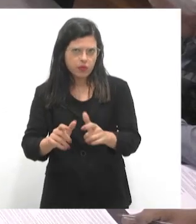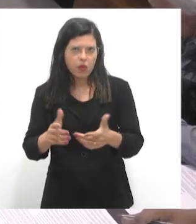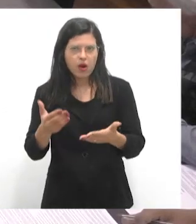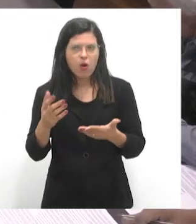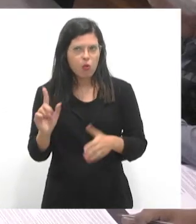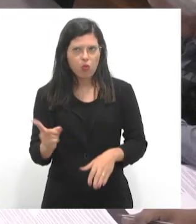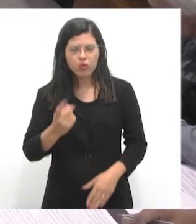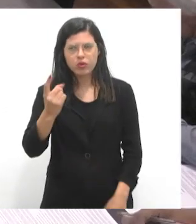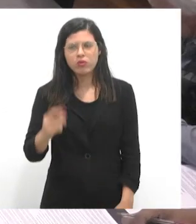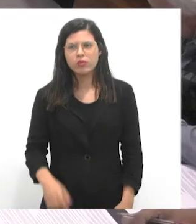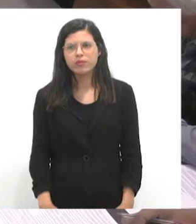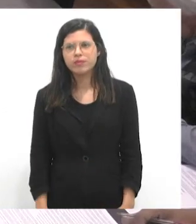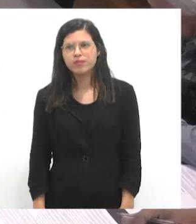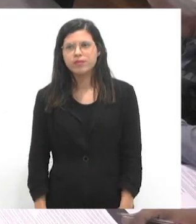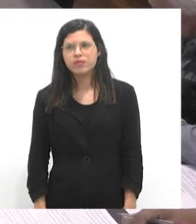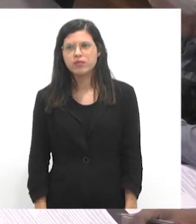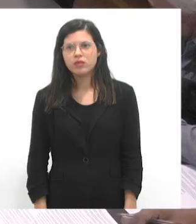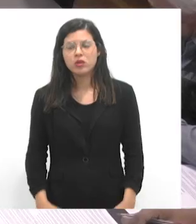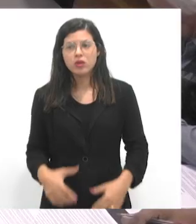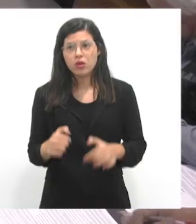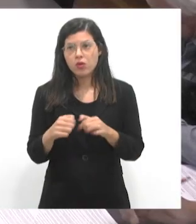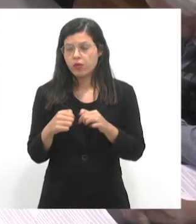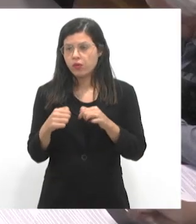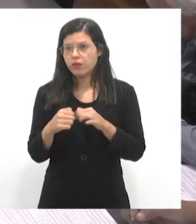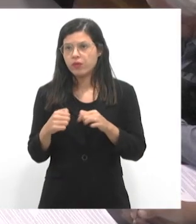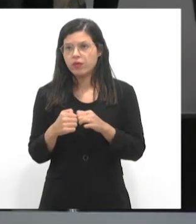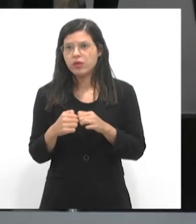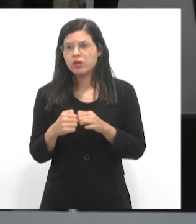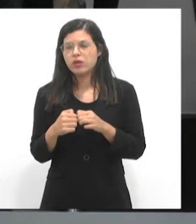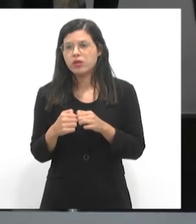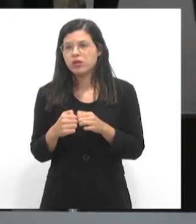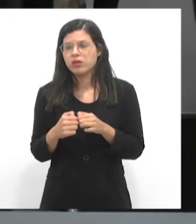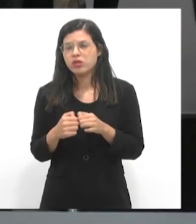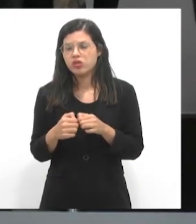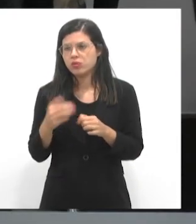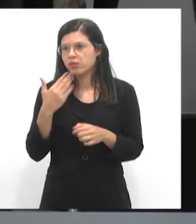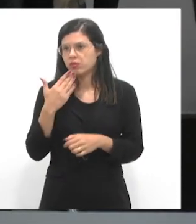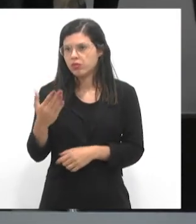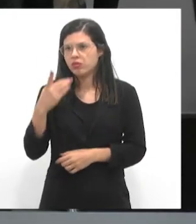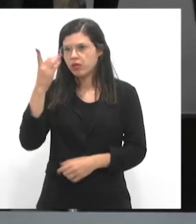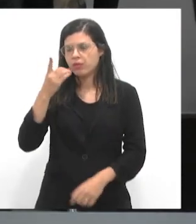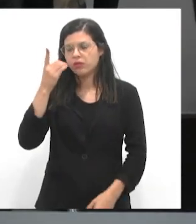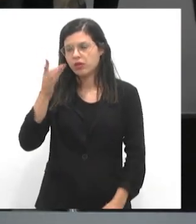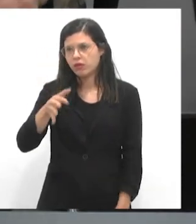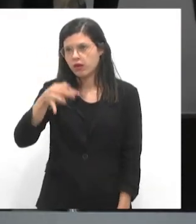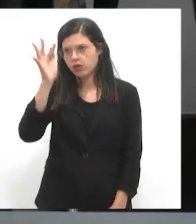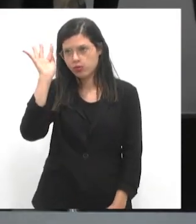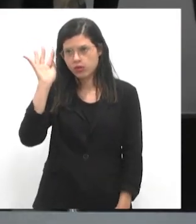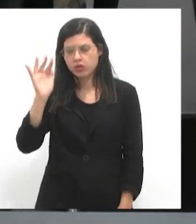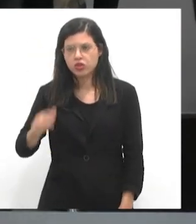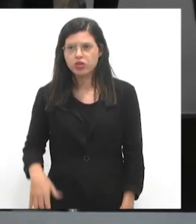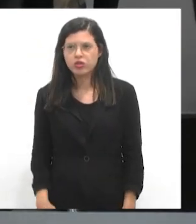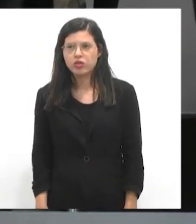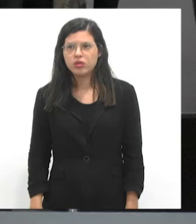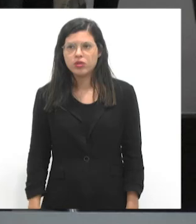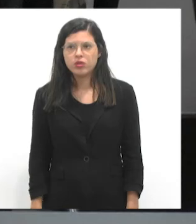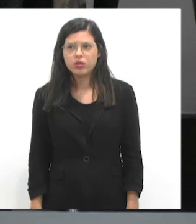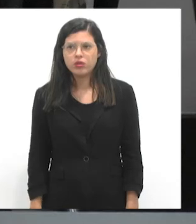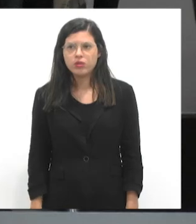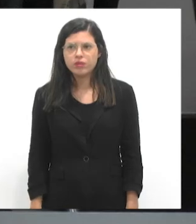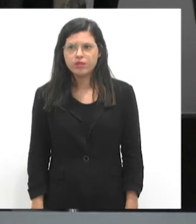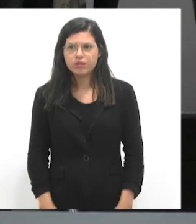eu fiz uma solicitação ao deputado Fred Pacheco, que ficou de levar a Vossa